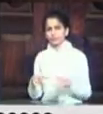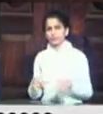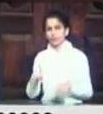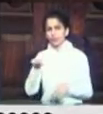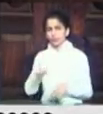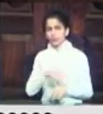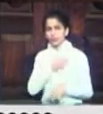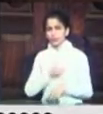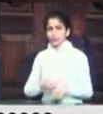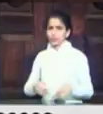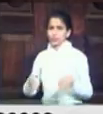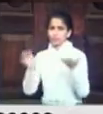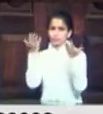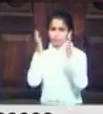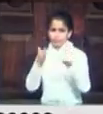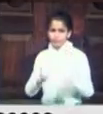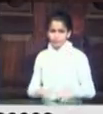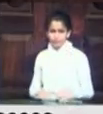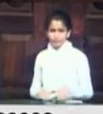Estado,